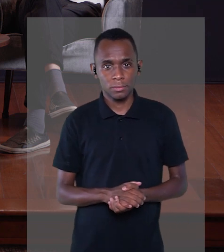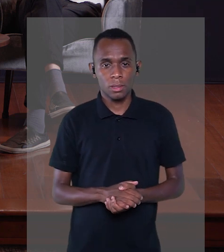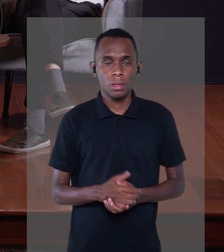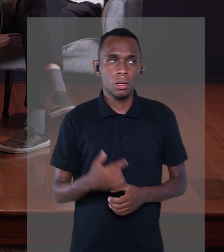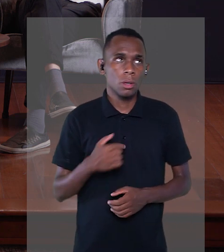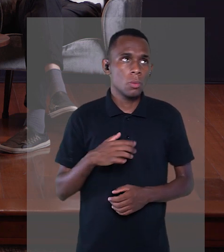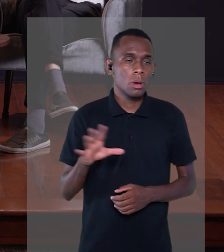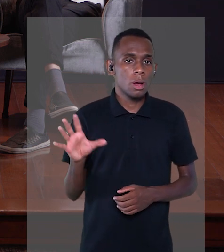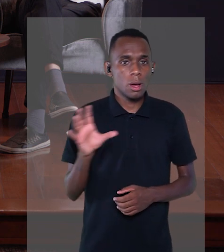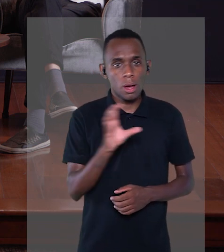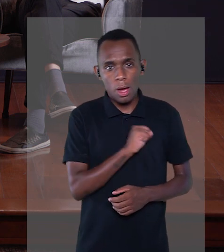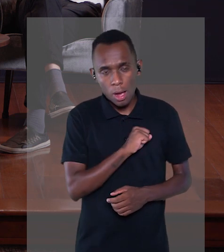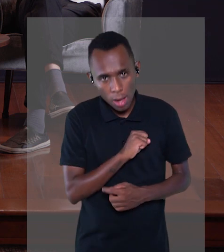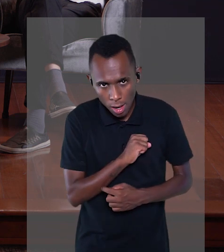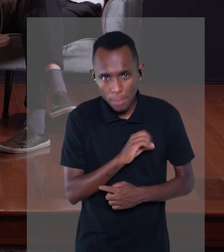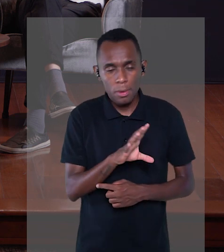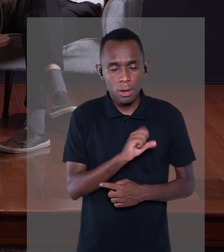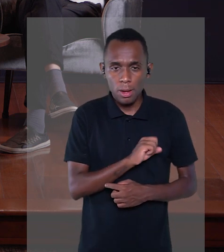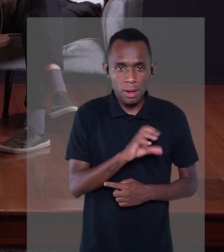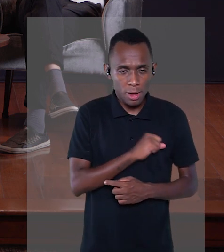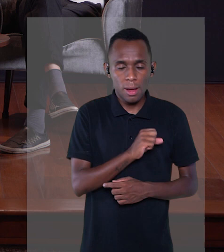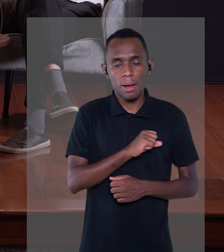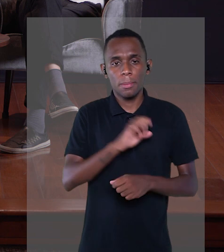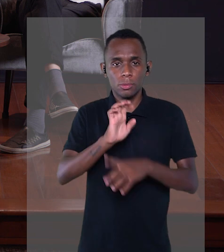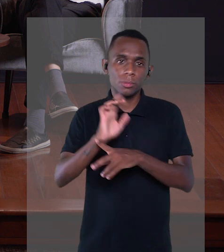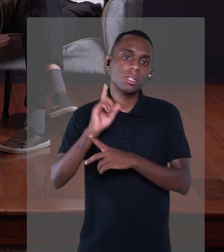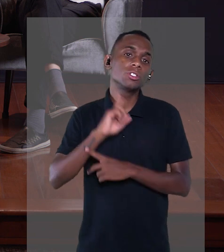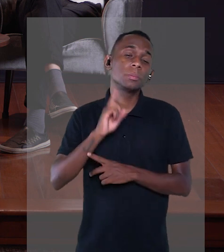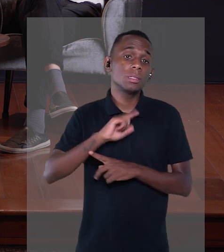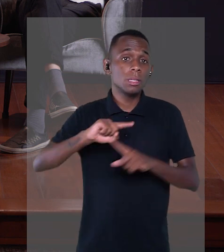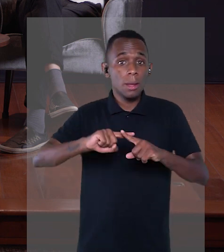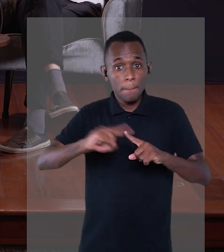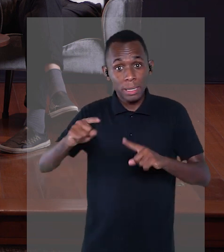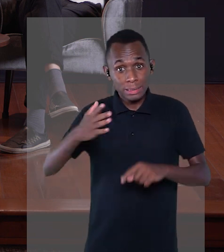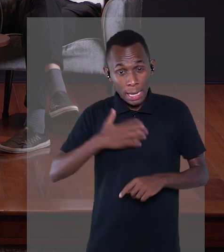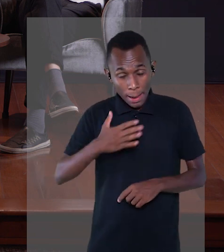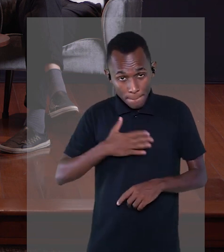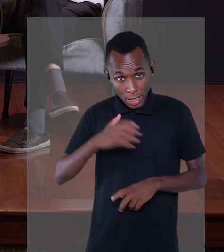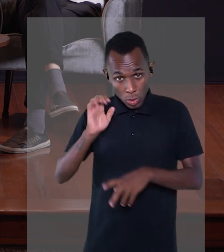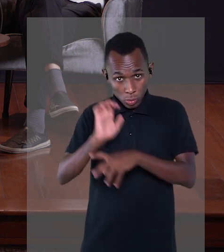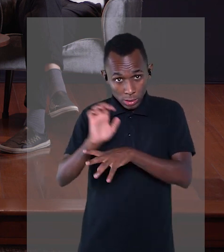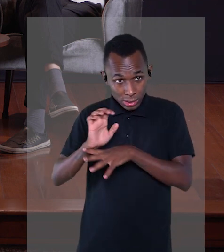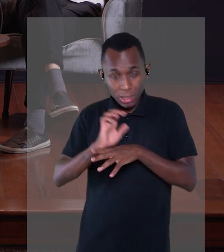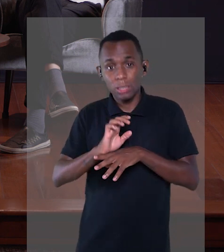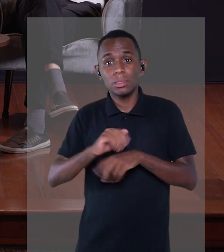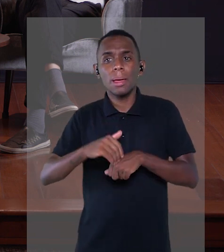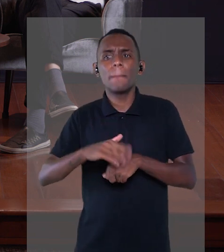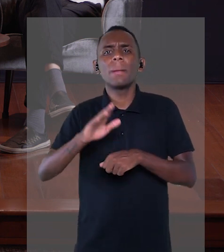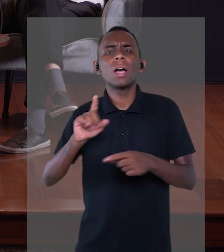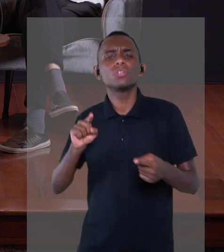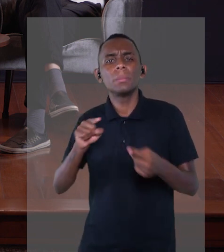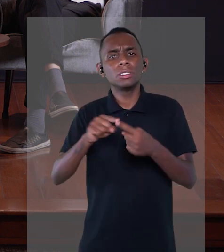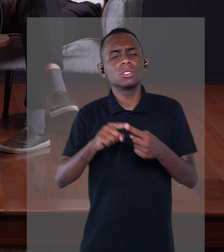adoro ser mineiro, adoro Minas Gerais, mas eu acho que a minha Minas Gerais é uma Minas Gerais hoje mais